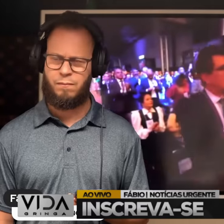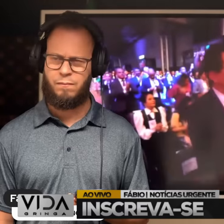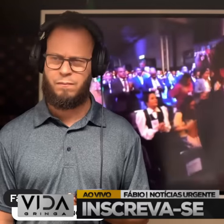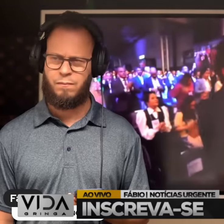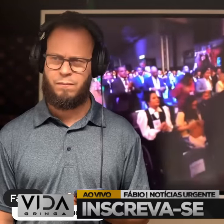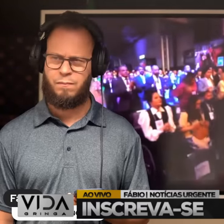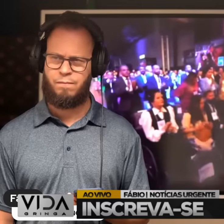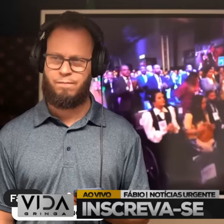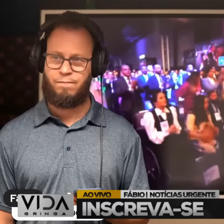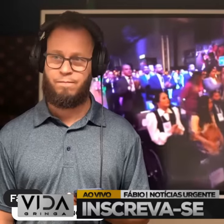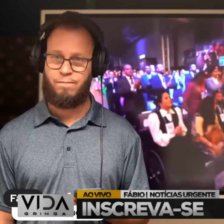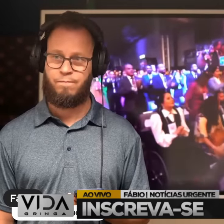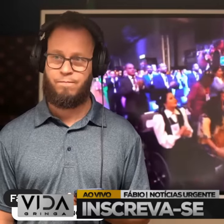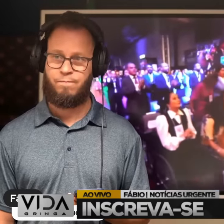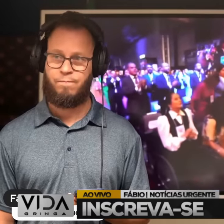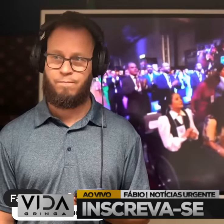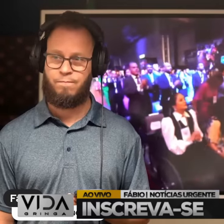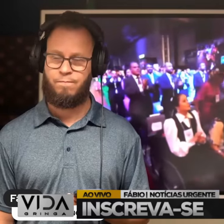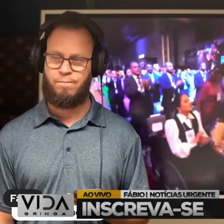Judiciário.